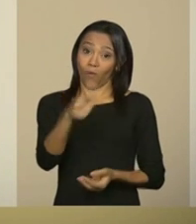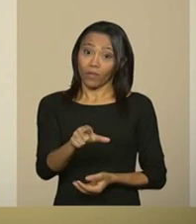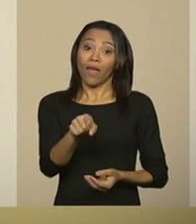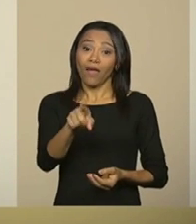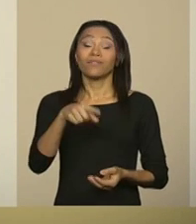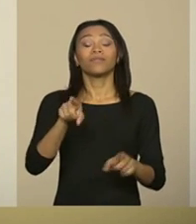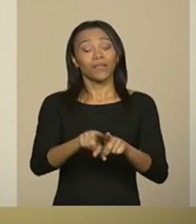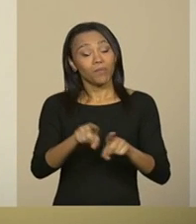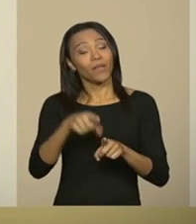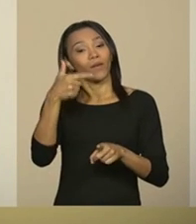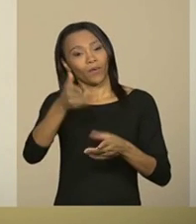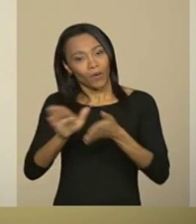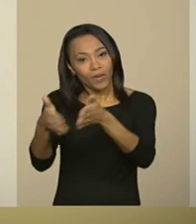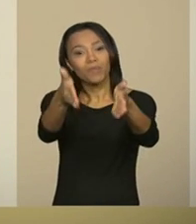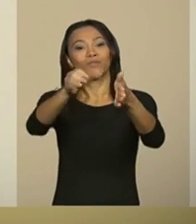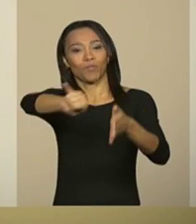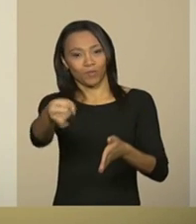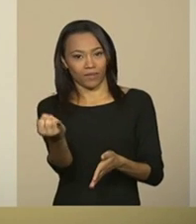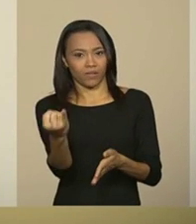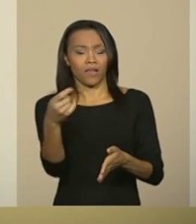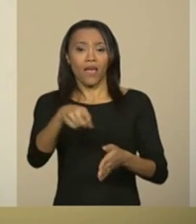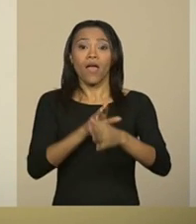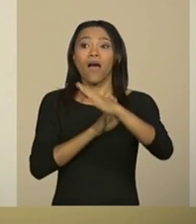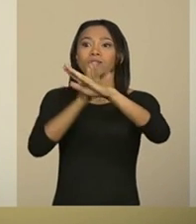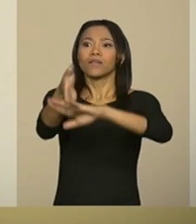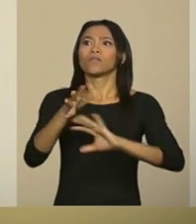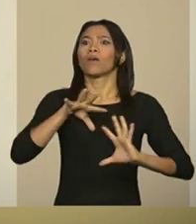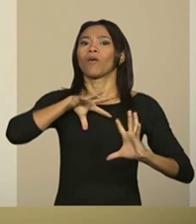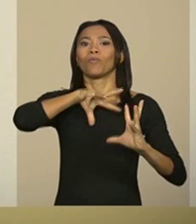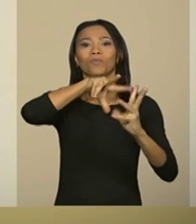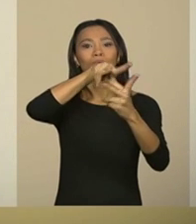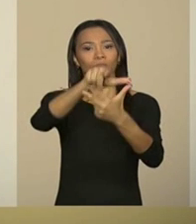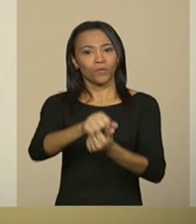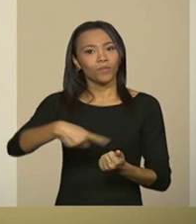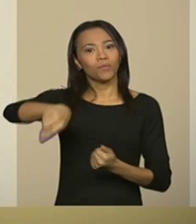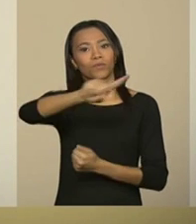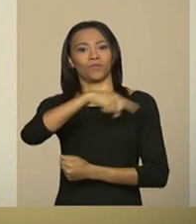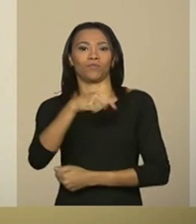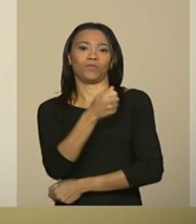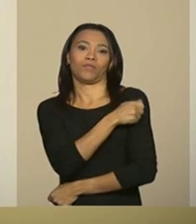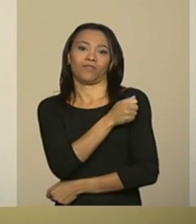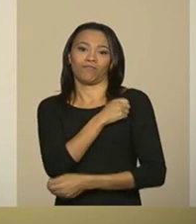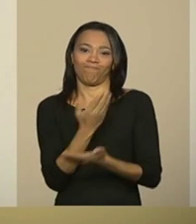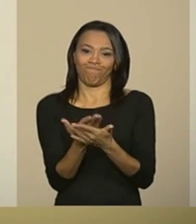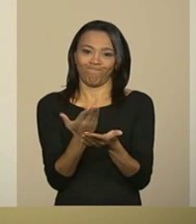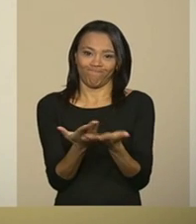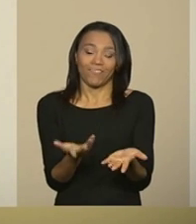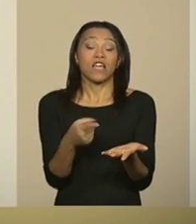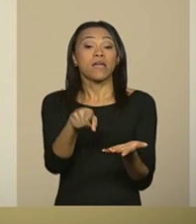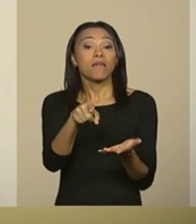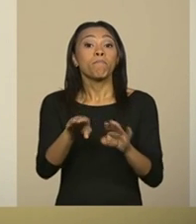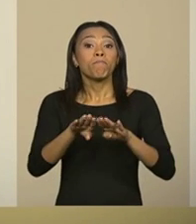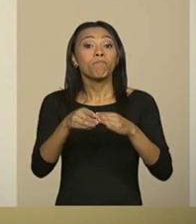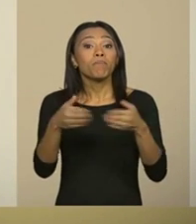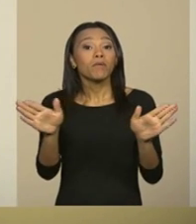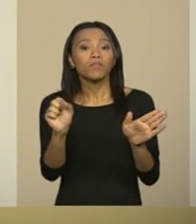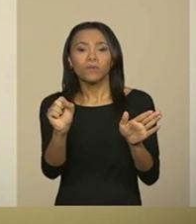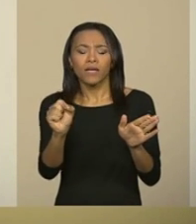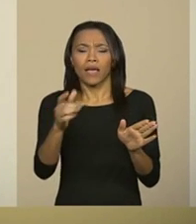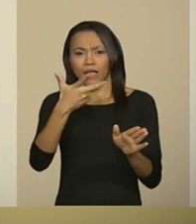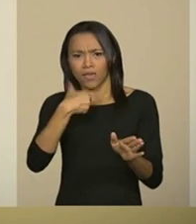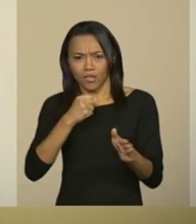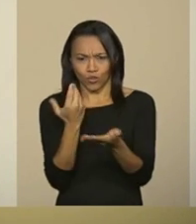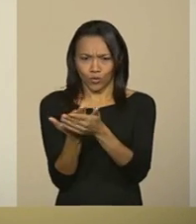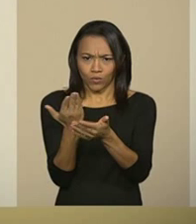desse caminho de oportunidades é o acesso ao mundo para nossos estudantes ciência sem fronteira permite que o estudante que